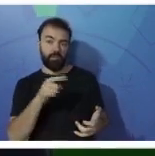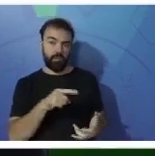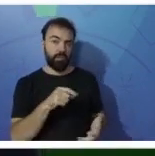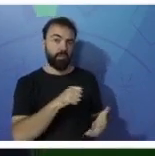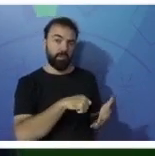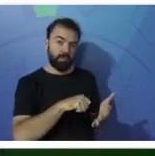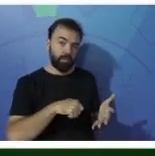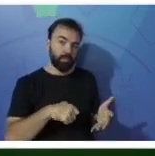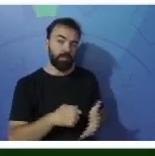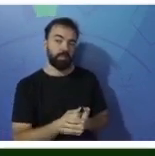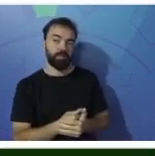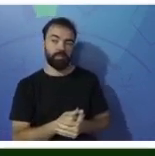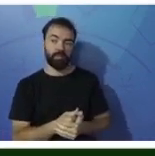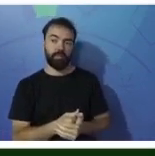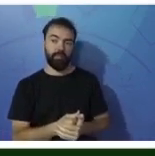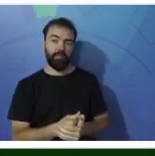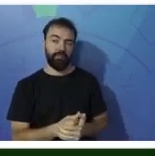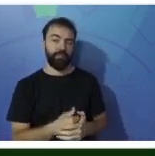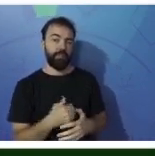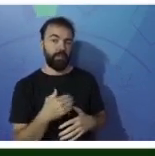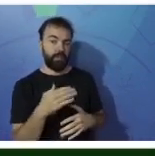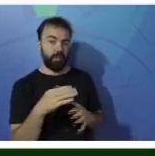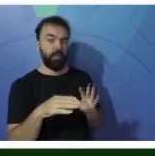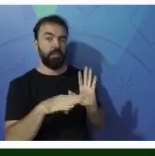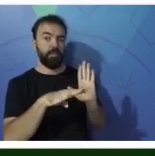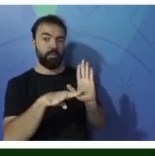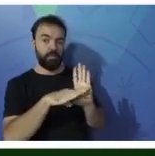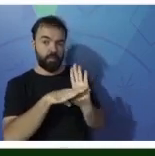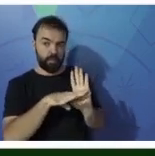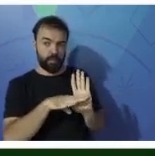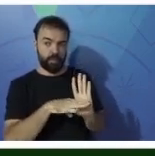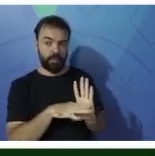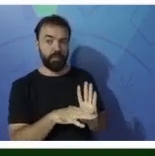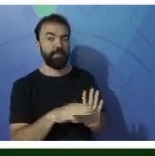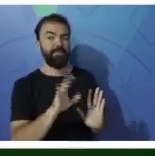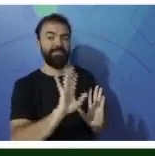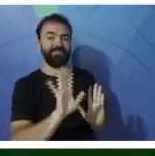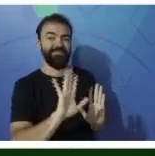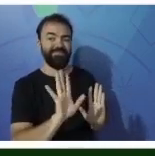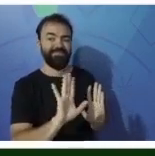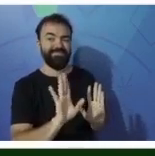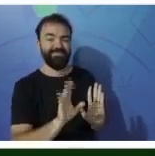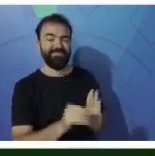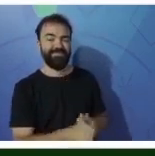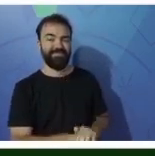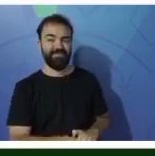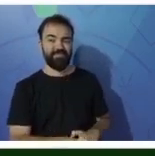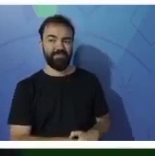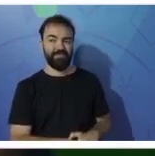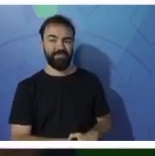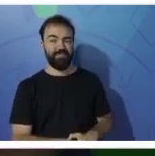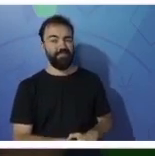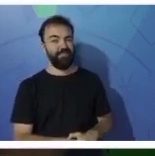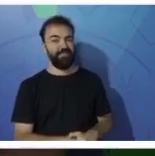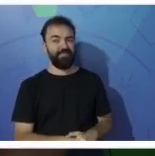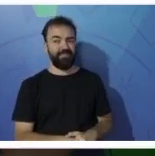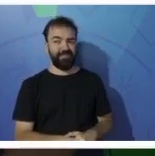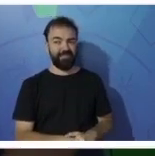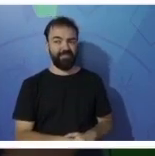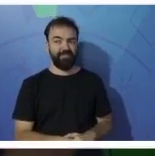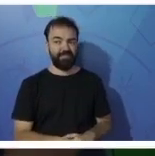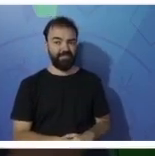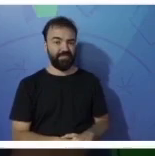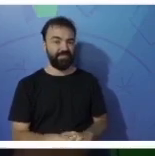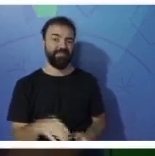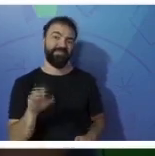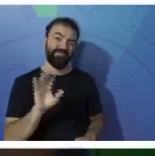aconteceu os fatos. Logo em seguida, você vai colocar a saudação, como se você estivesse cumprimentando a pessoa,